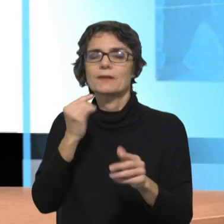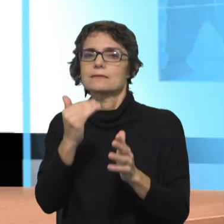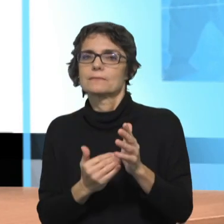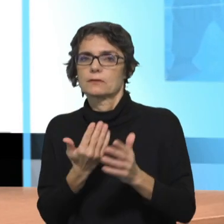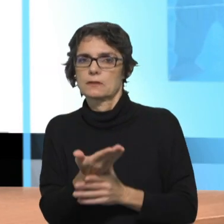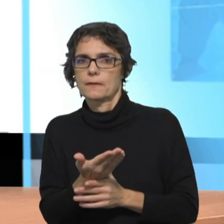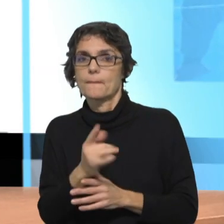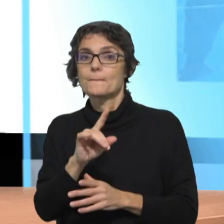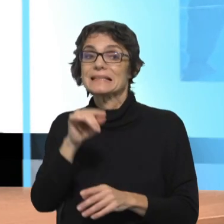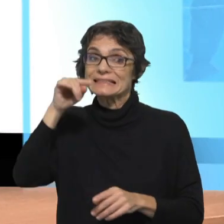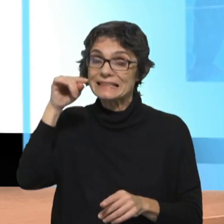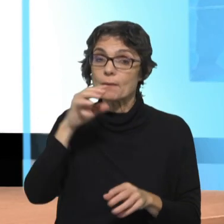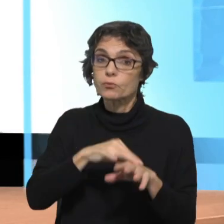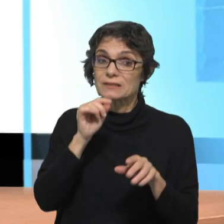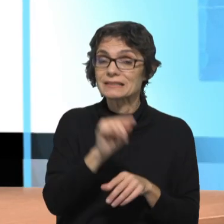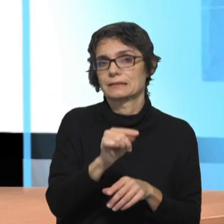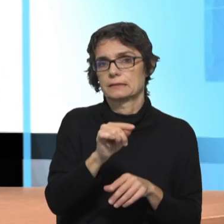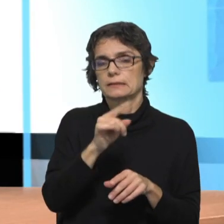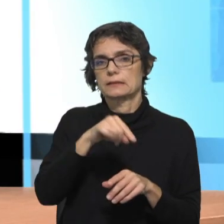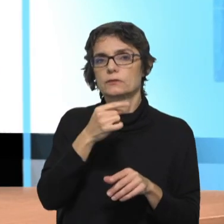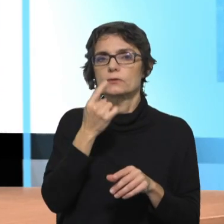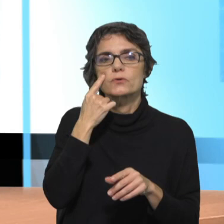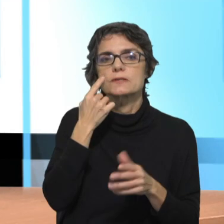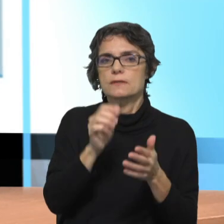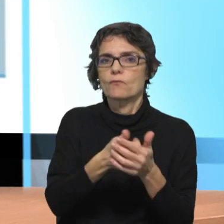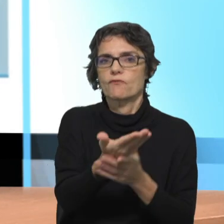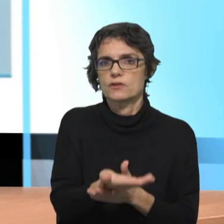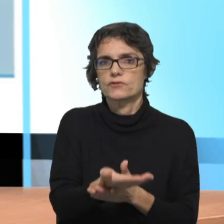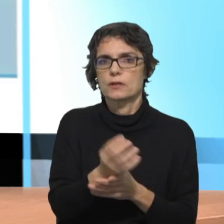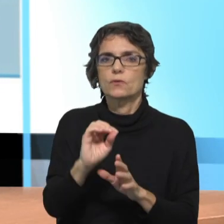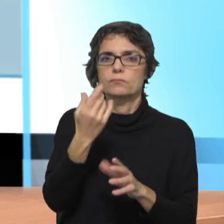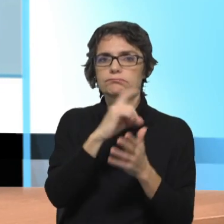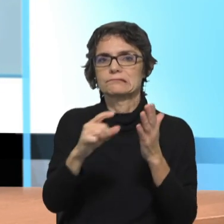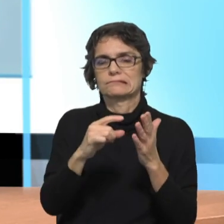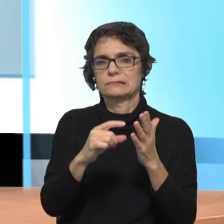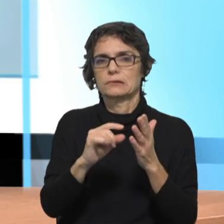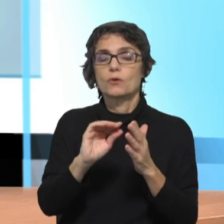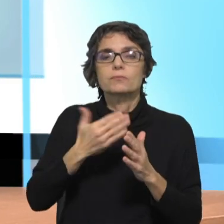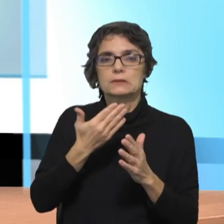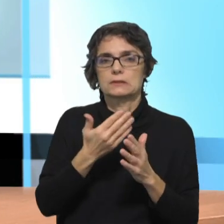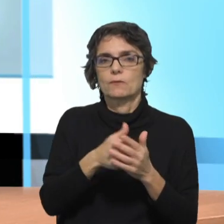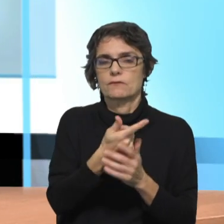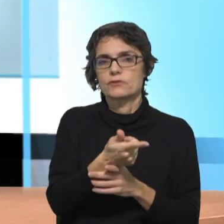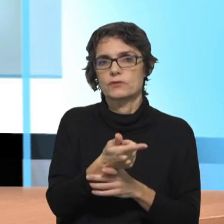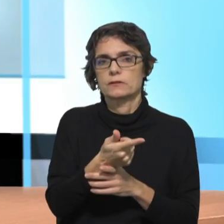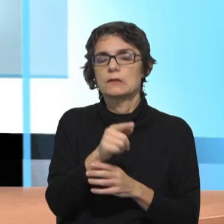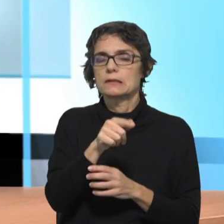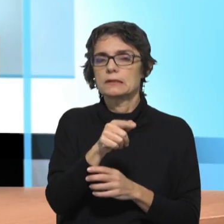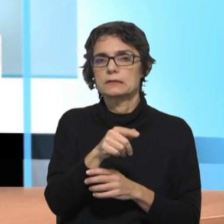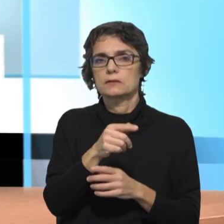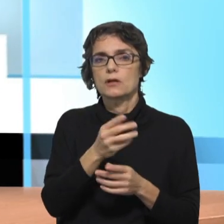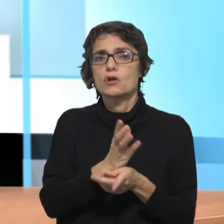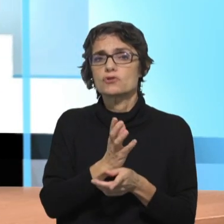que devemos o género literário Evangelho. O primeiro versículo é o princípio do Evangelho de Jesus Cristo, Filho de Deus. Não é apenas uma